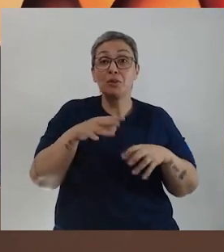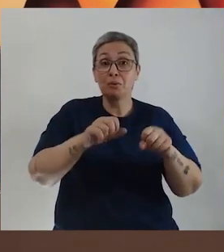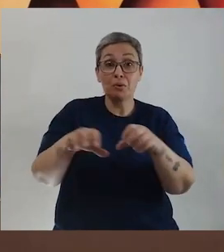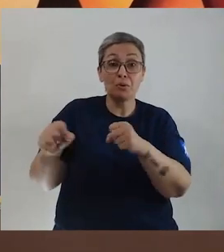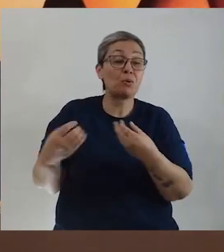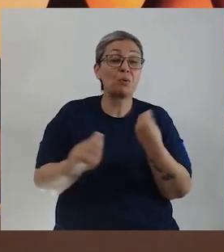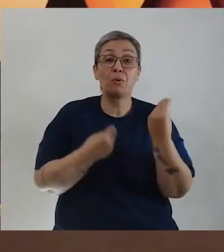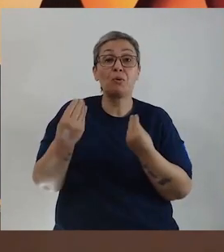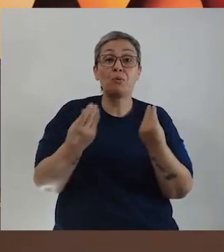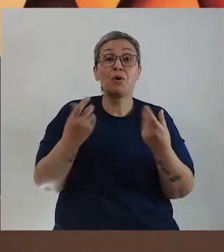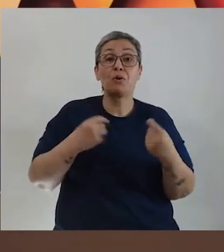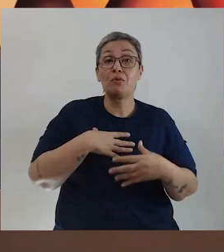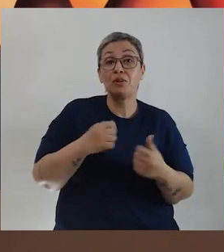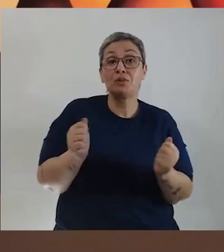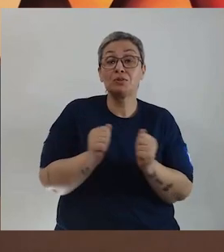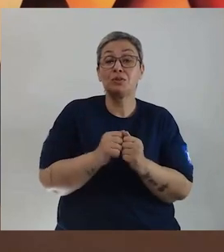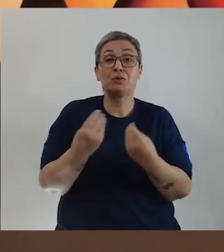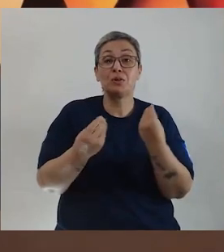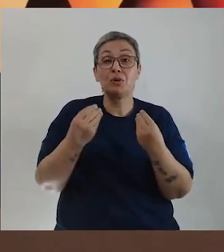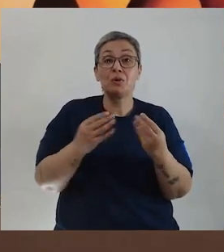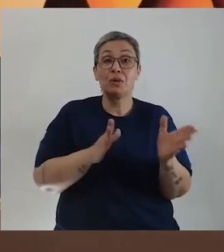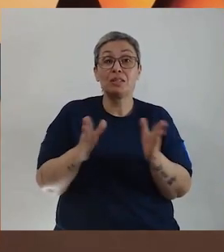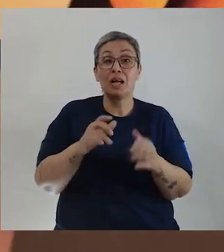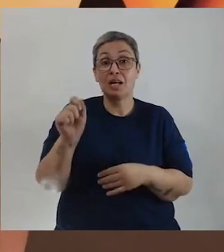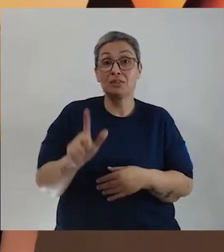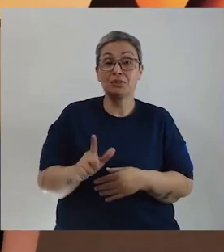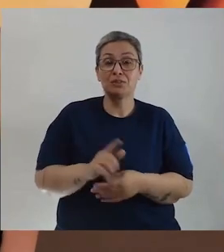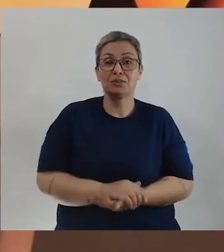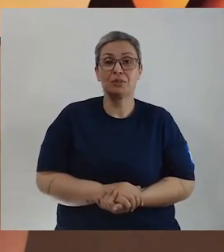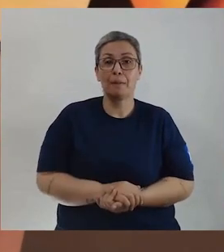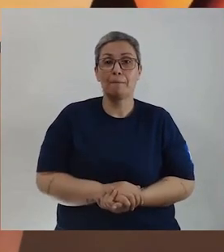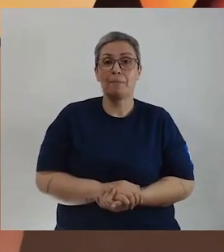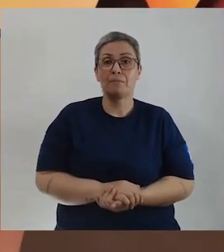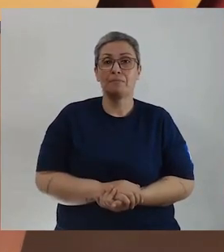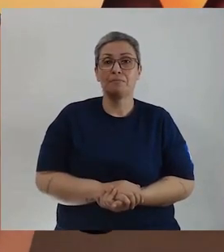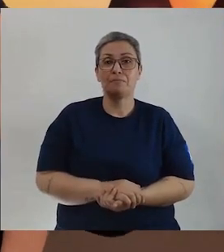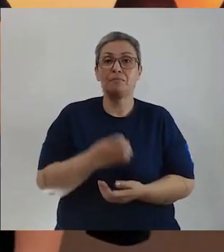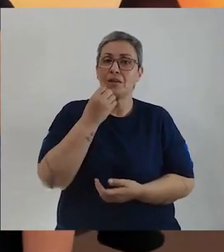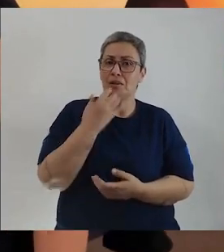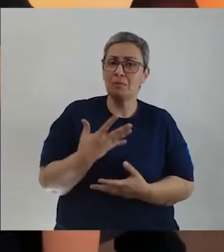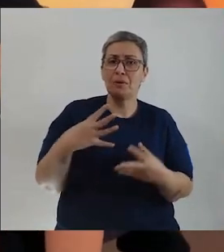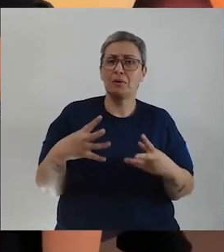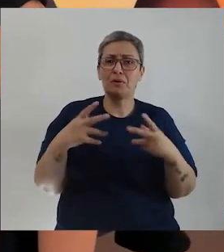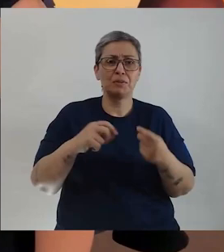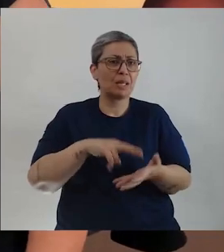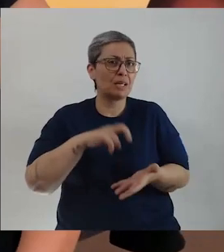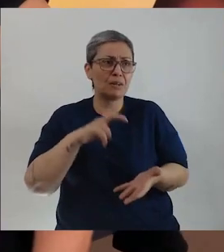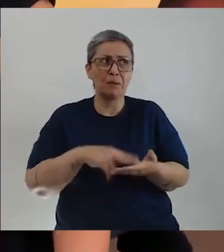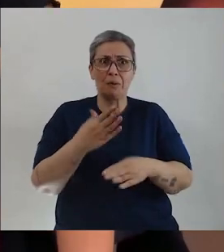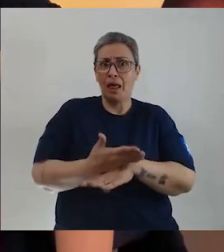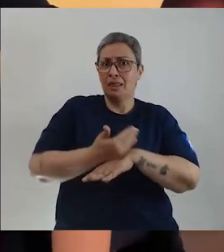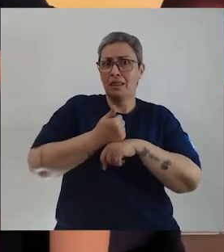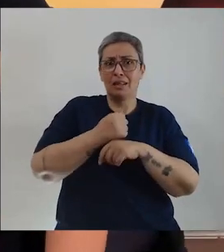dos espaços, com seu filho, na sessão azul. Foi ótimo, ele amou. Ele acordou super empolgado de